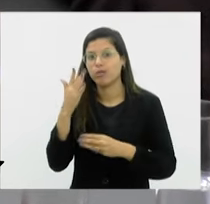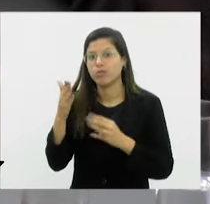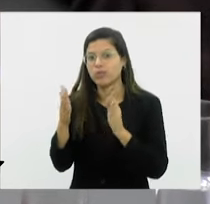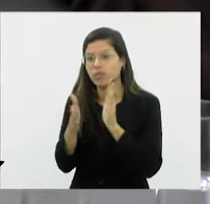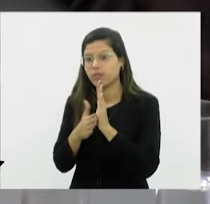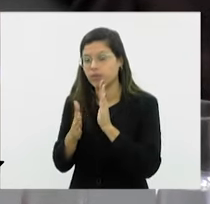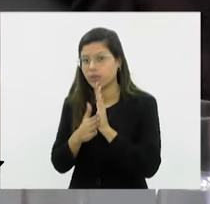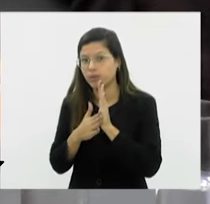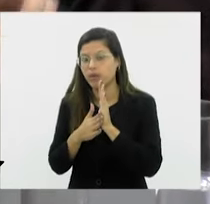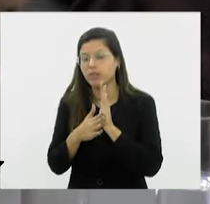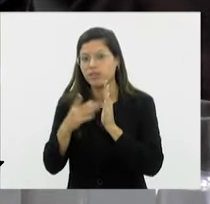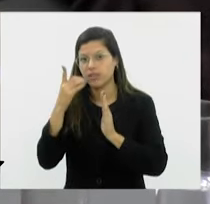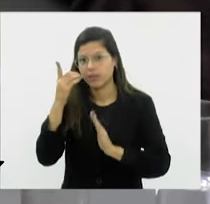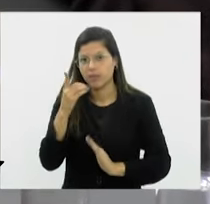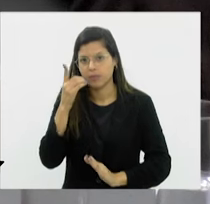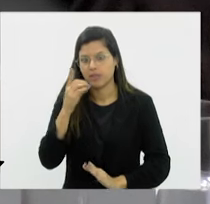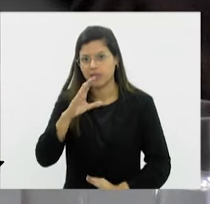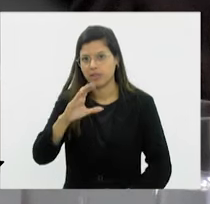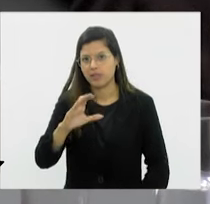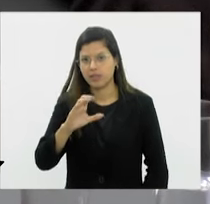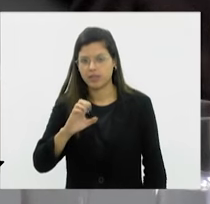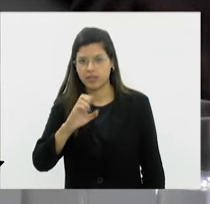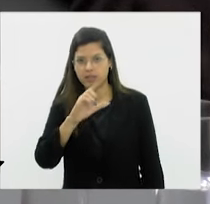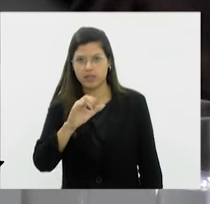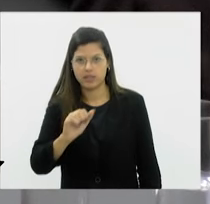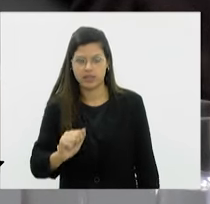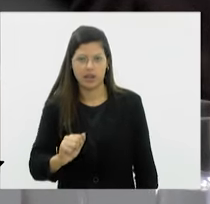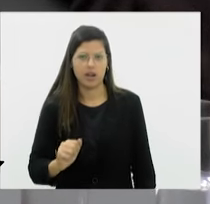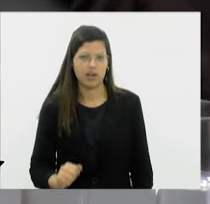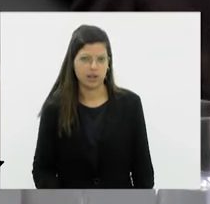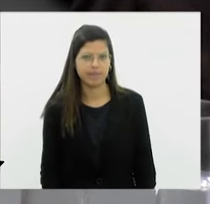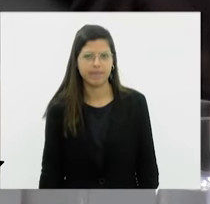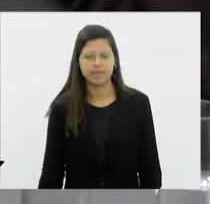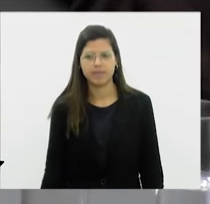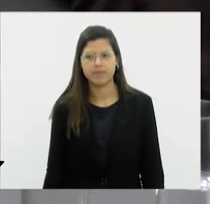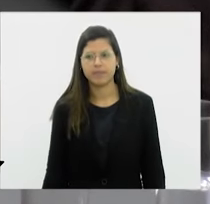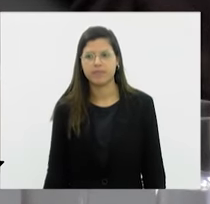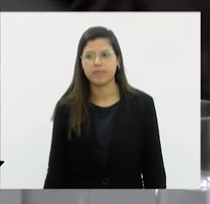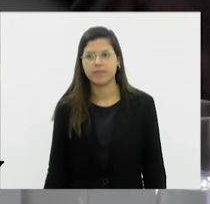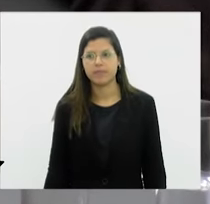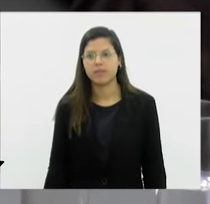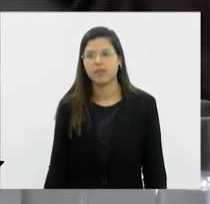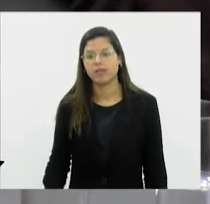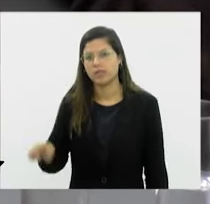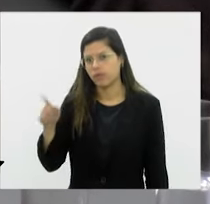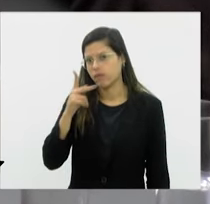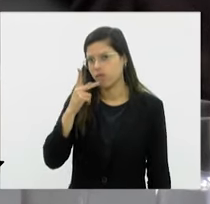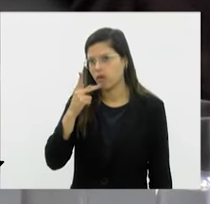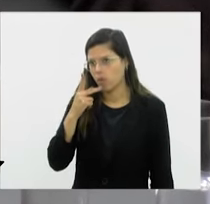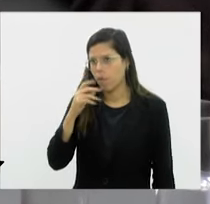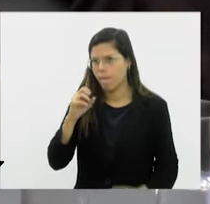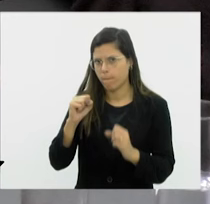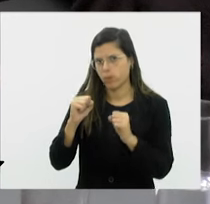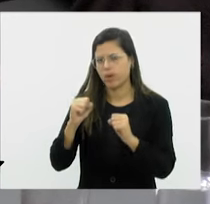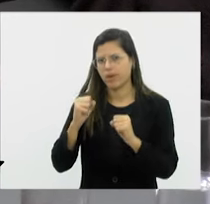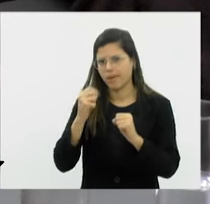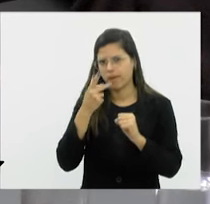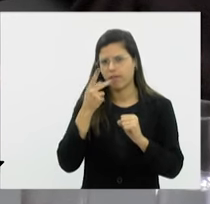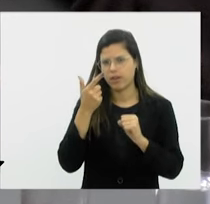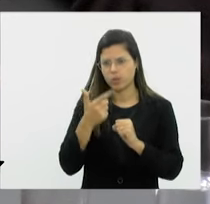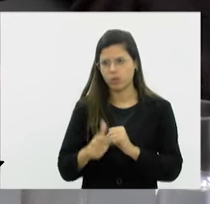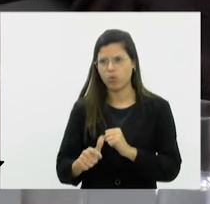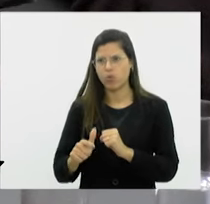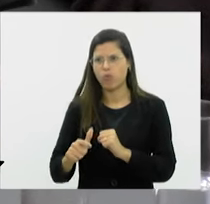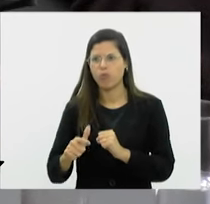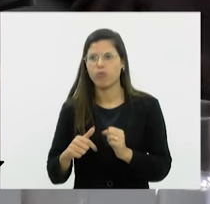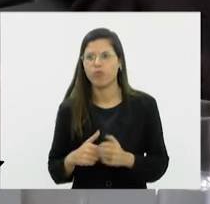Célia, fazendo essa ressalva que o senhor fez, que o senhor poderia repetir,